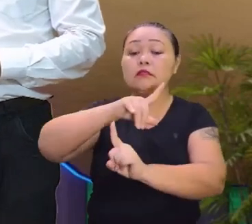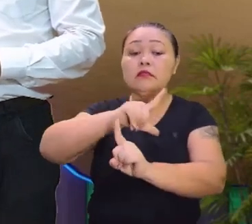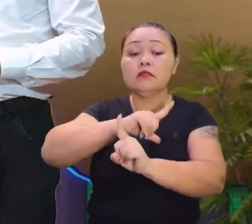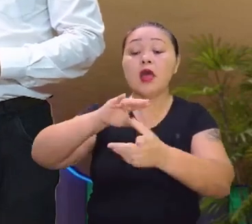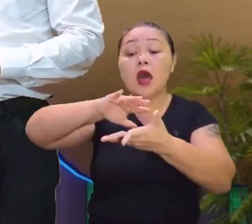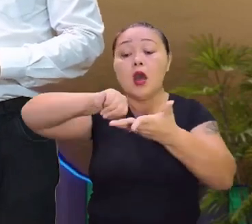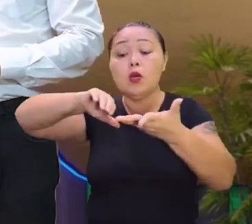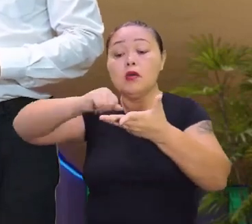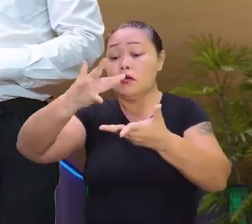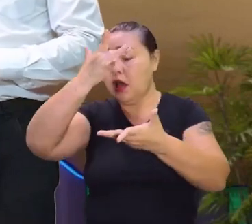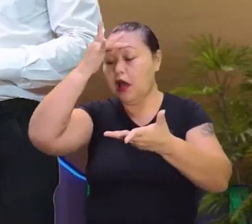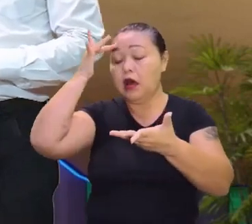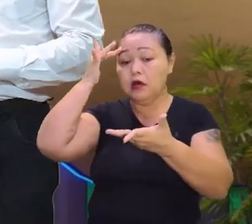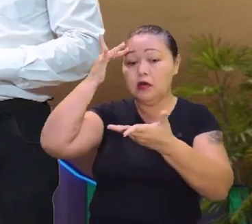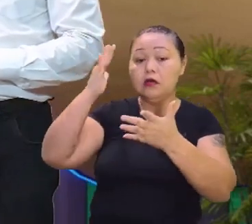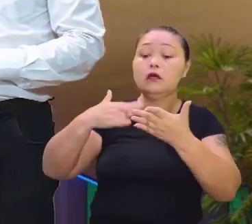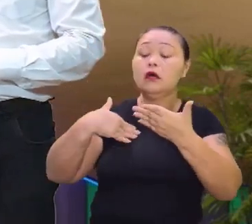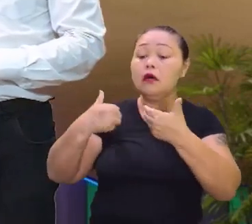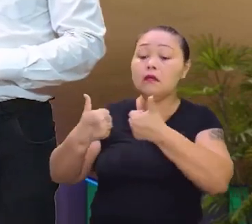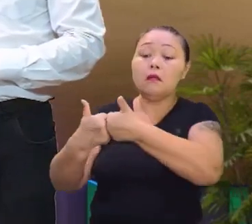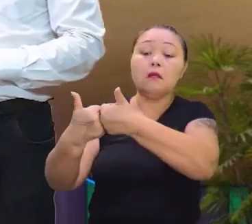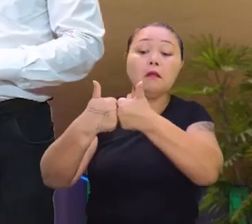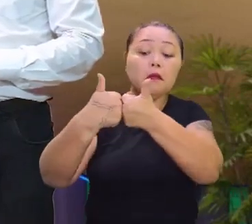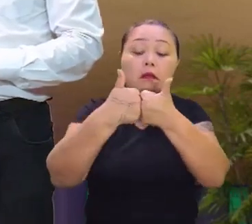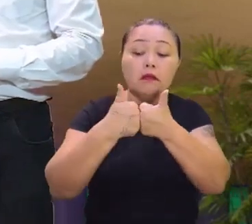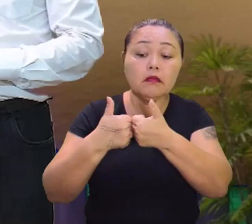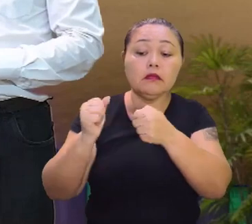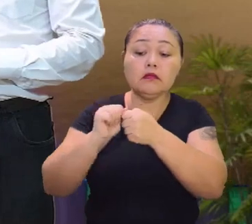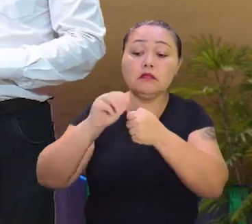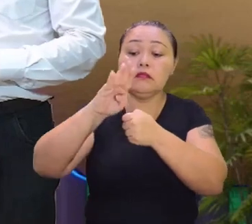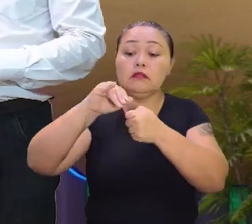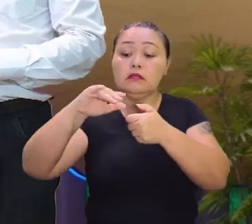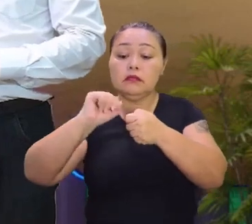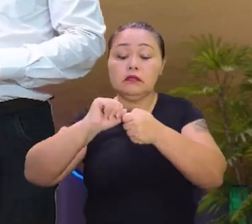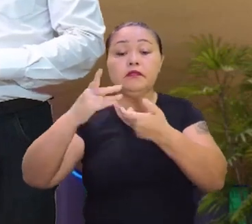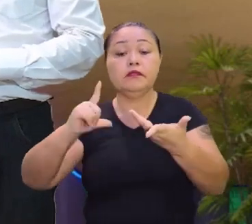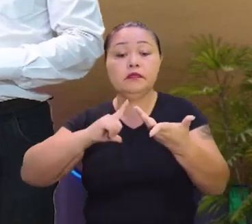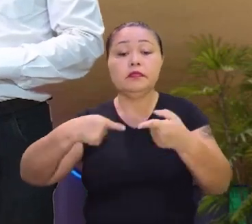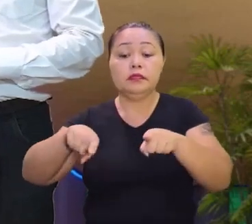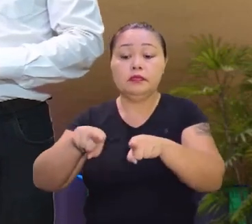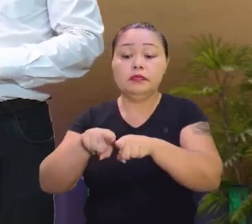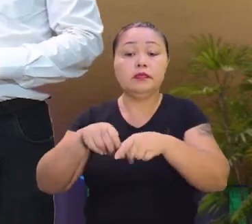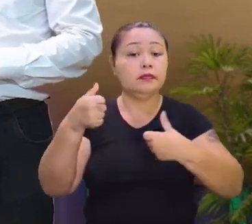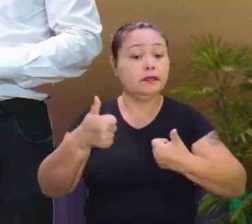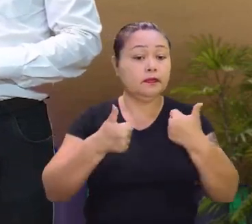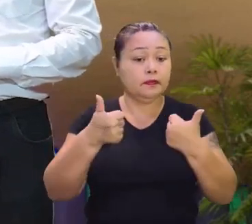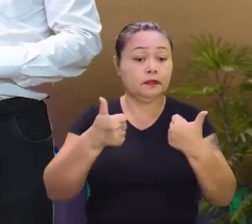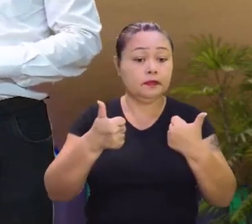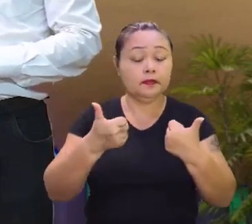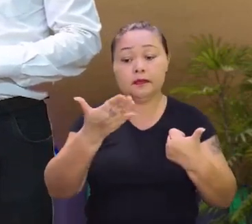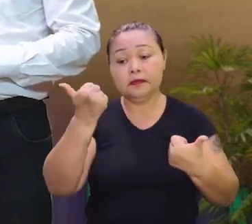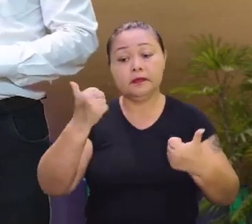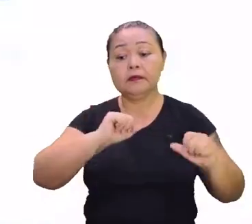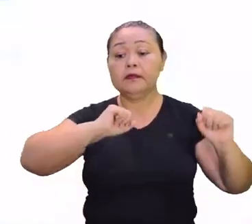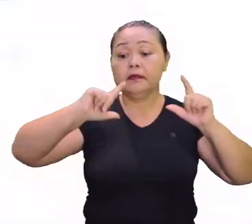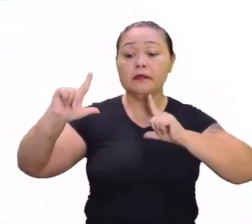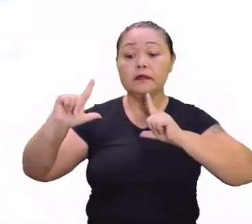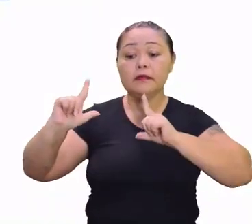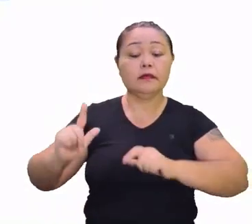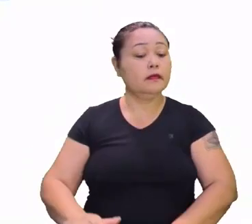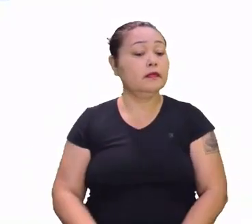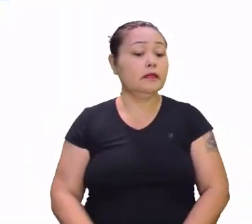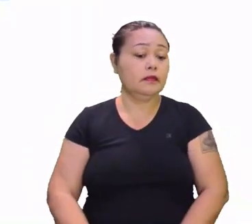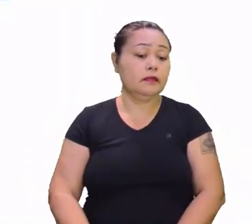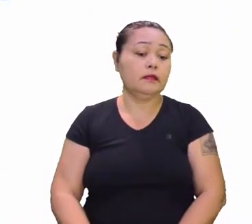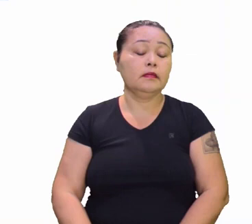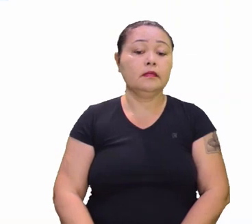vezes, é a retirada da população que vivia nas proximidades das subbacias aqui em Rondônia. Exatamente. Beleza, galera? Vamos lá na tela?